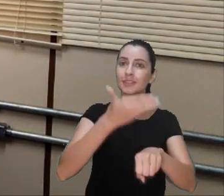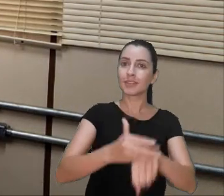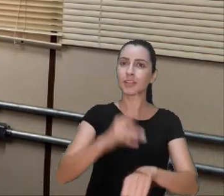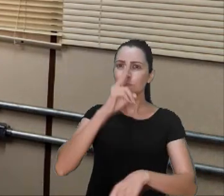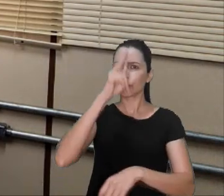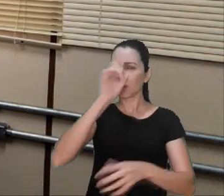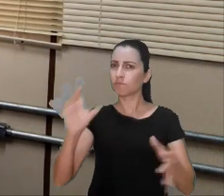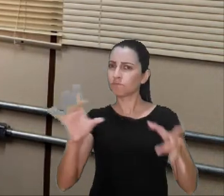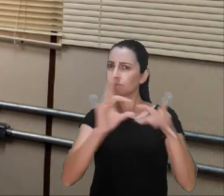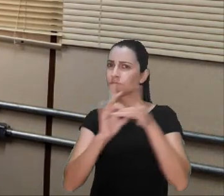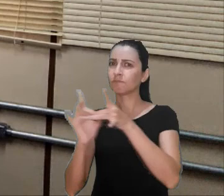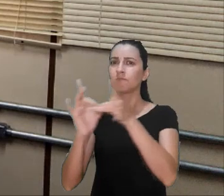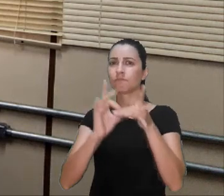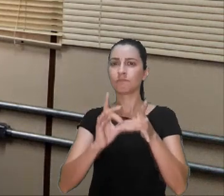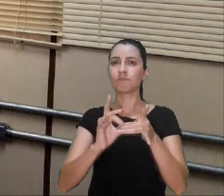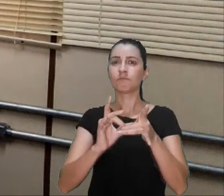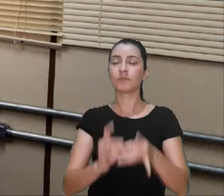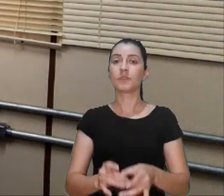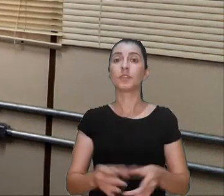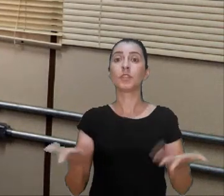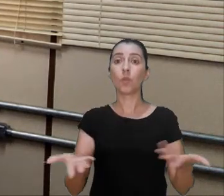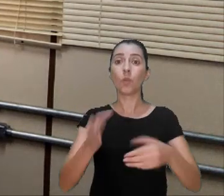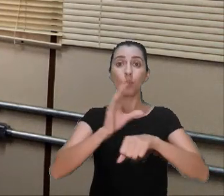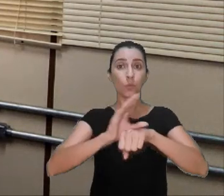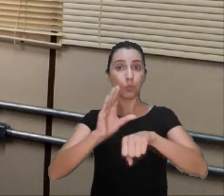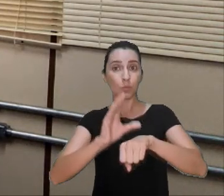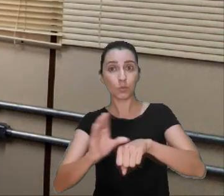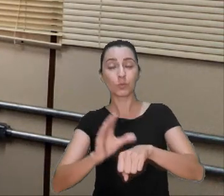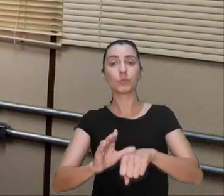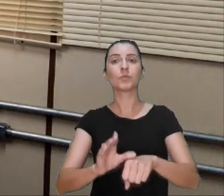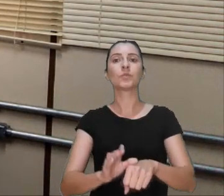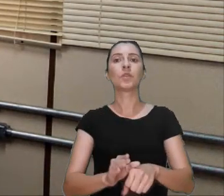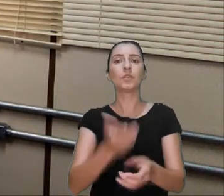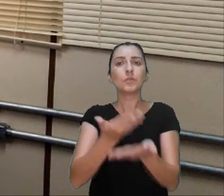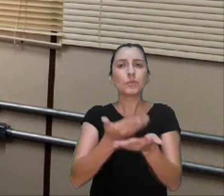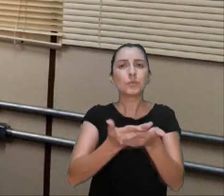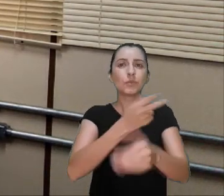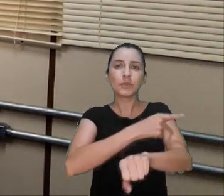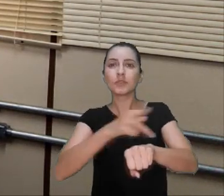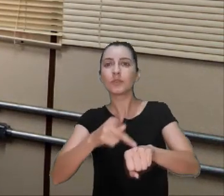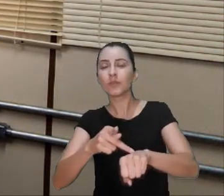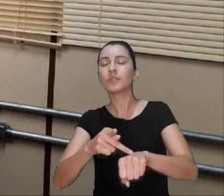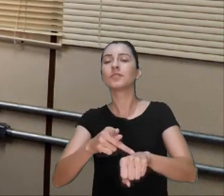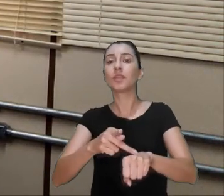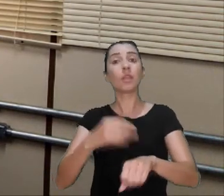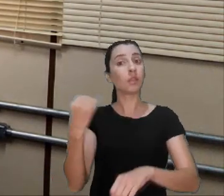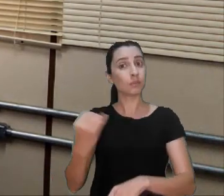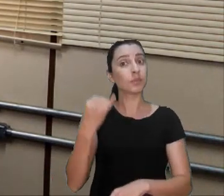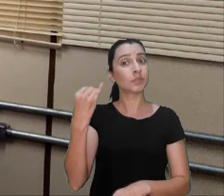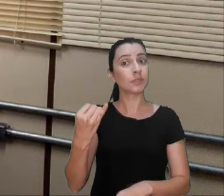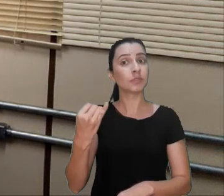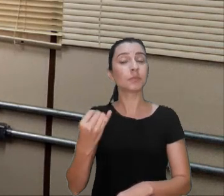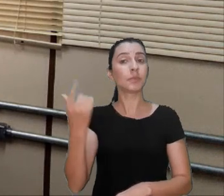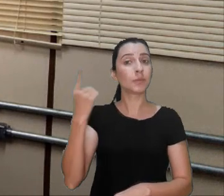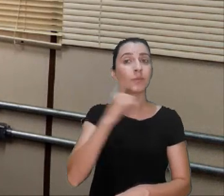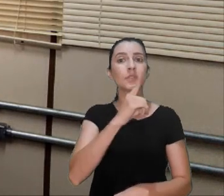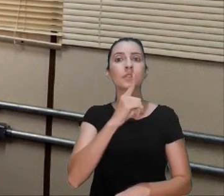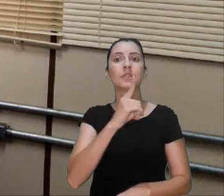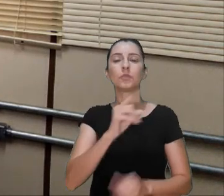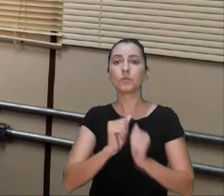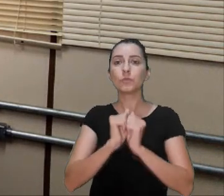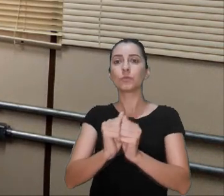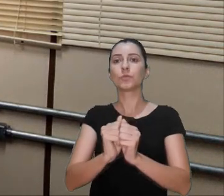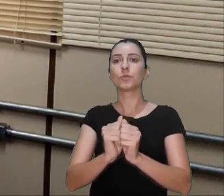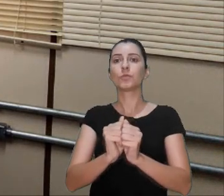novas práticas, unirmos forças, e o programa Reflexões Pedagógicas é um instrumento